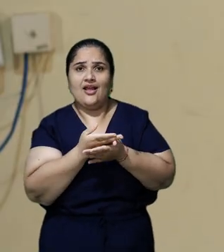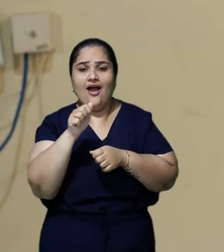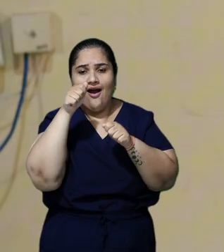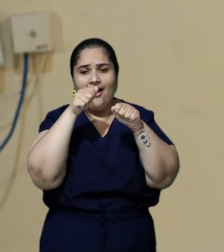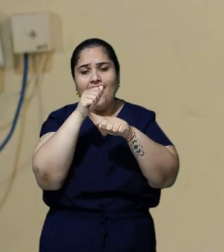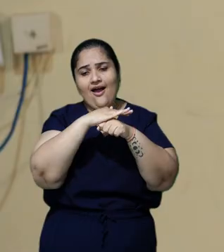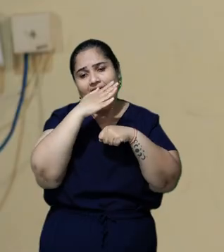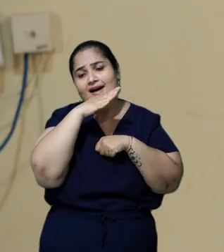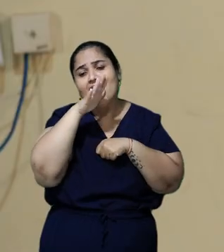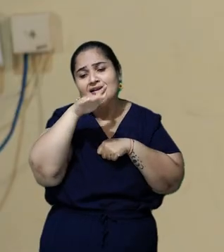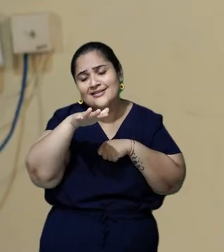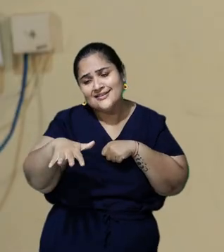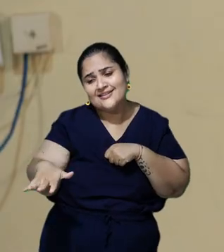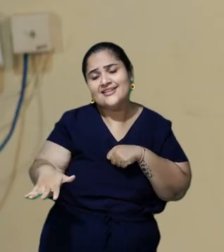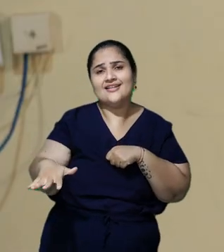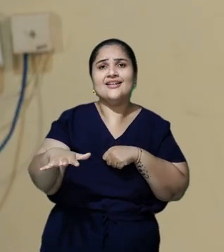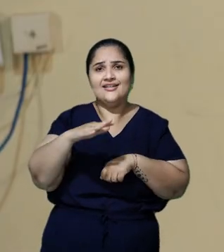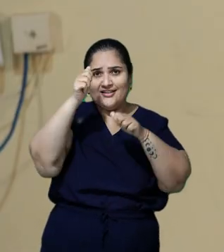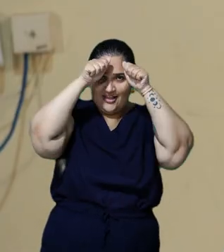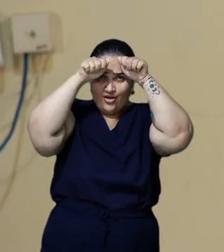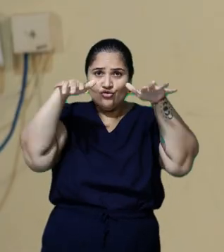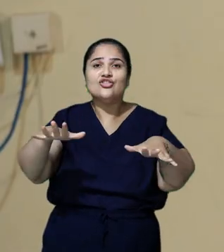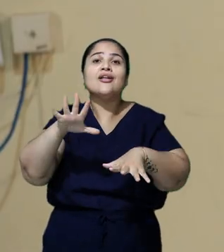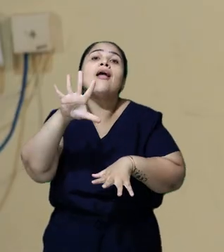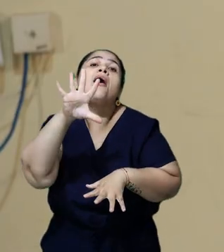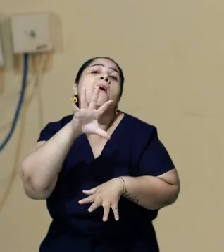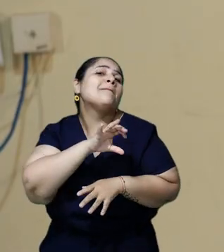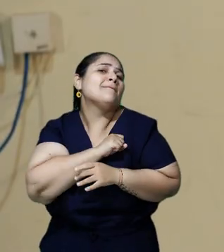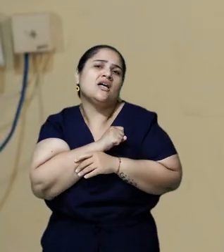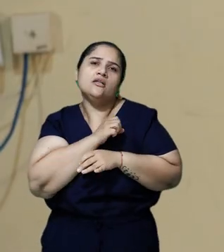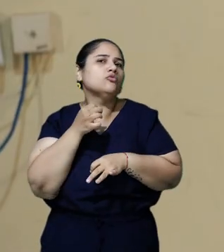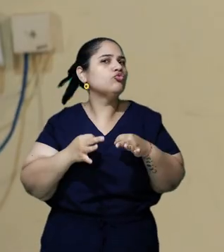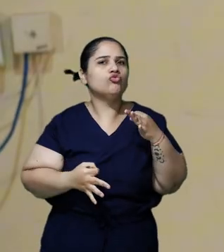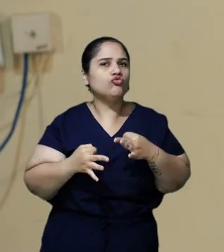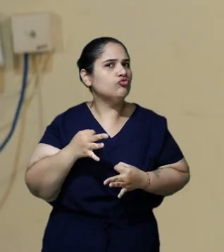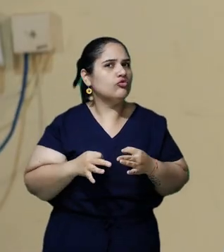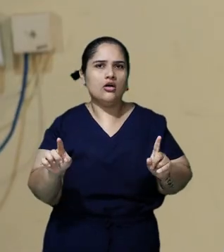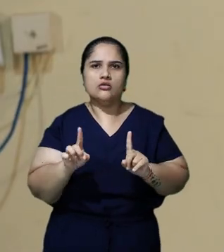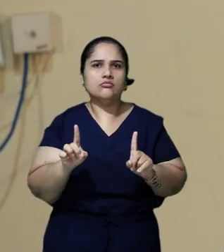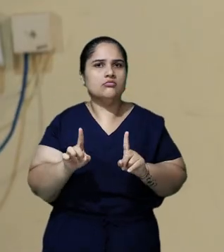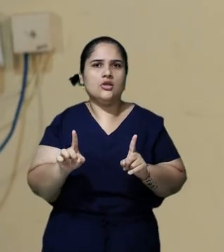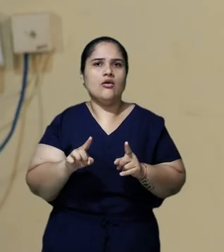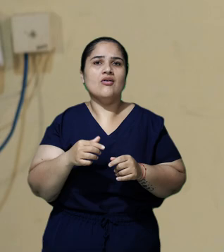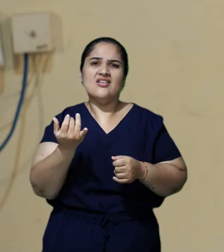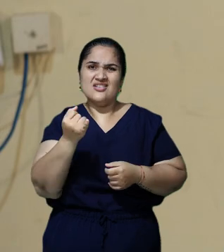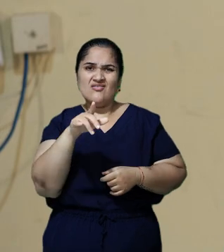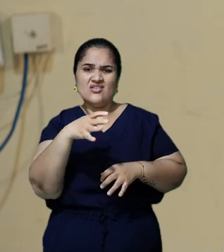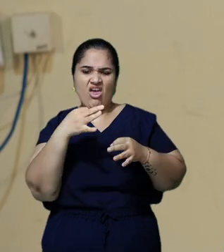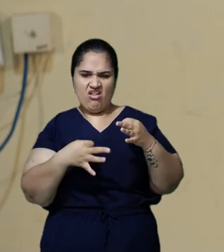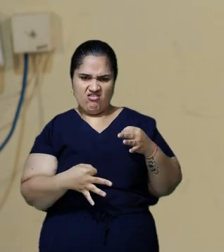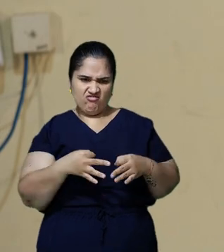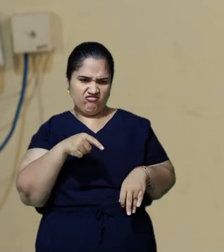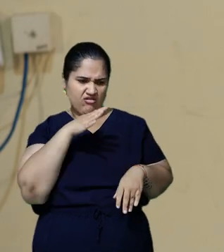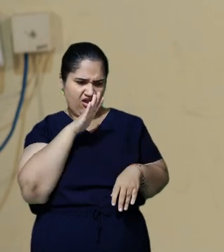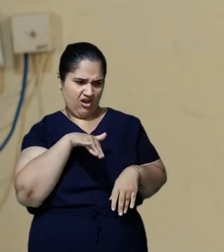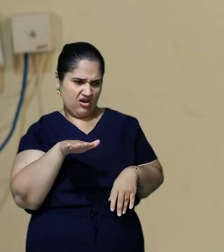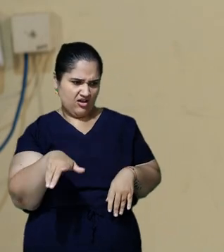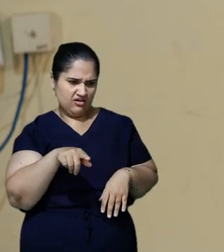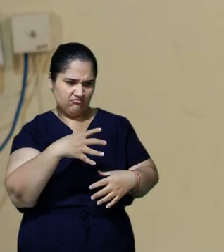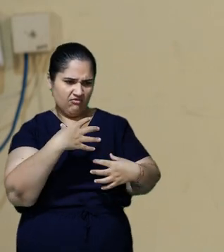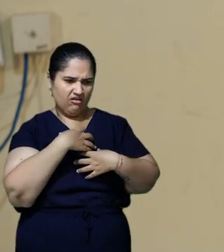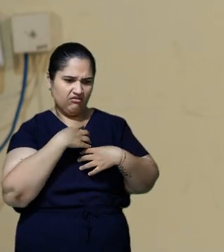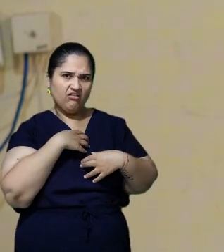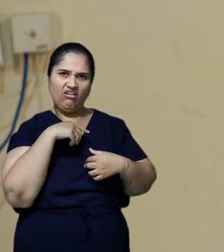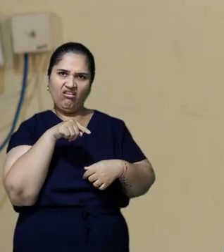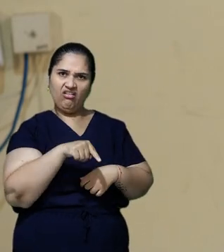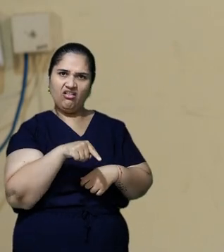amando elas e não julgando. Quando você julga uma criança pelo jeito que ela é, pelo